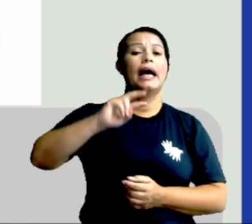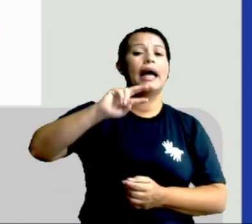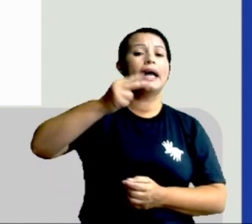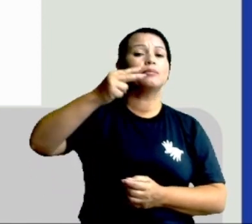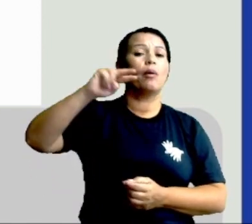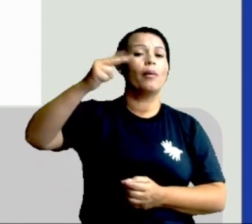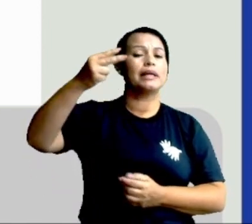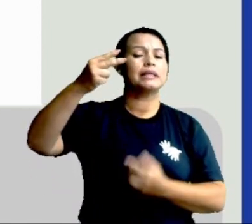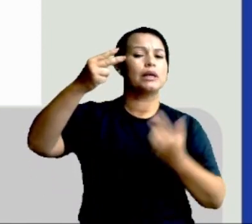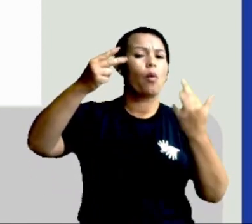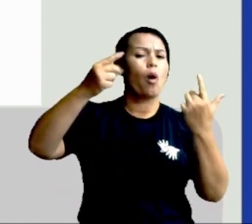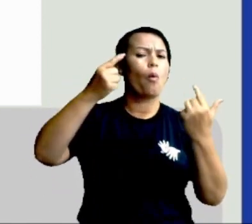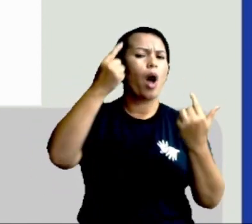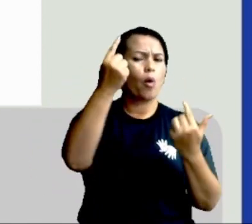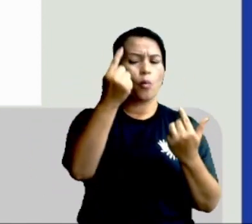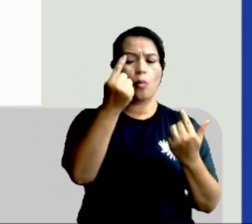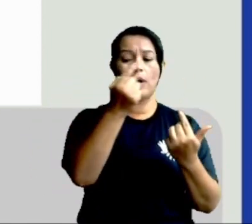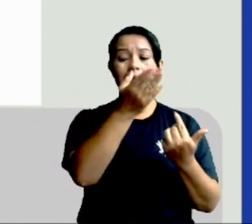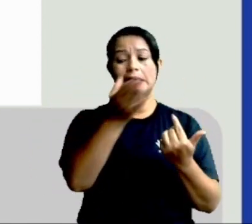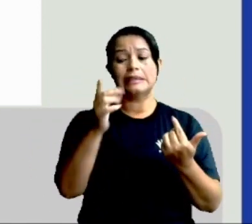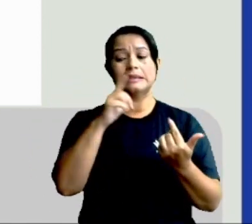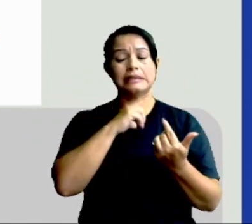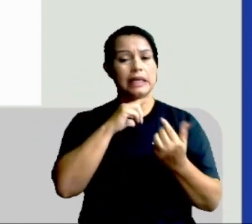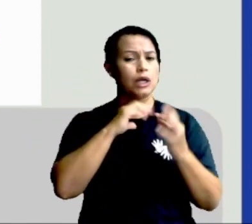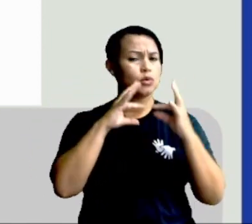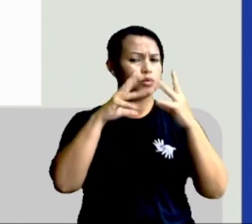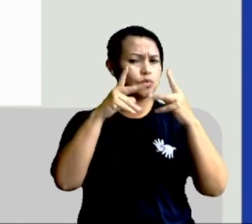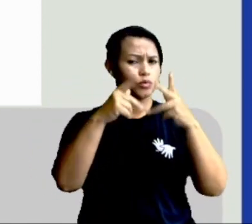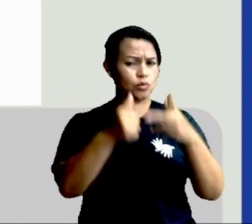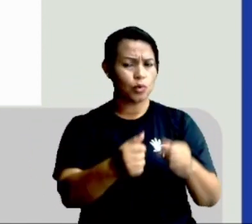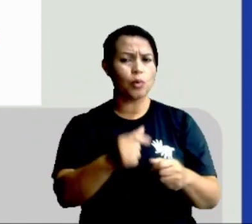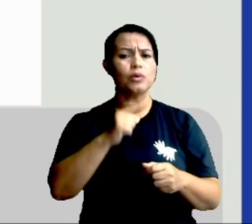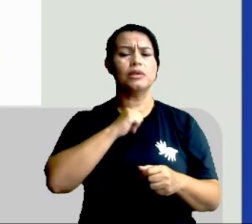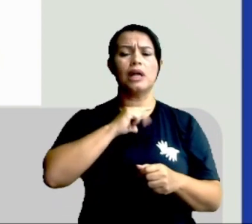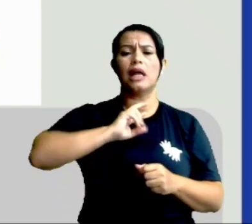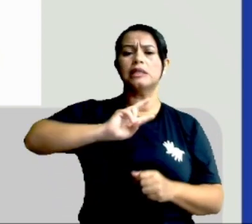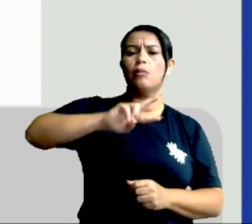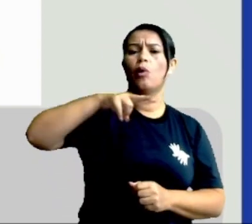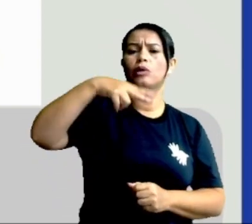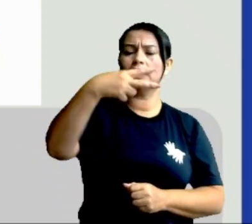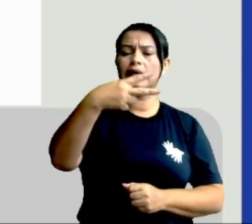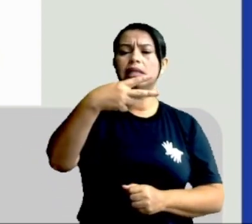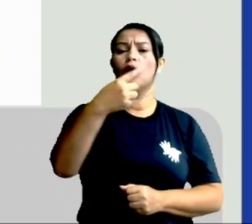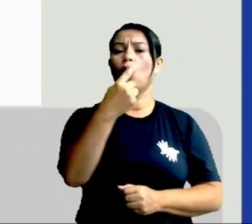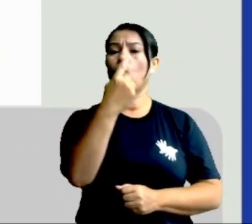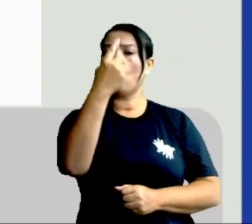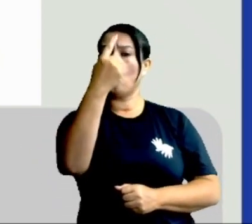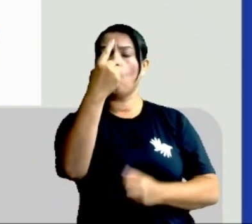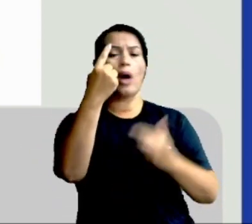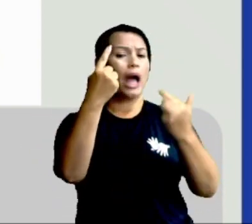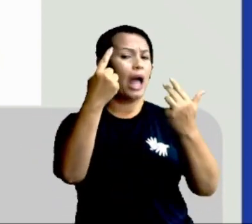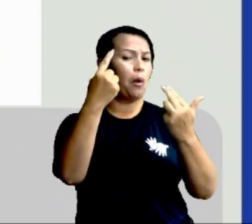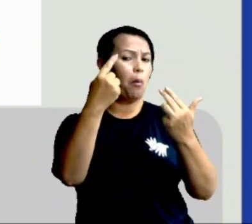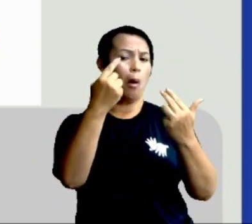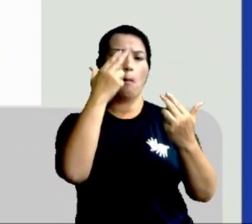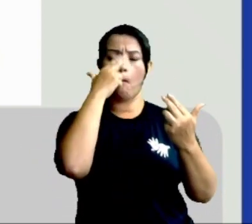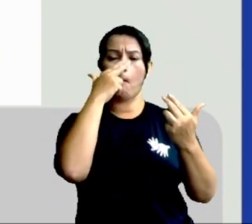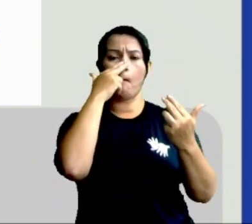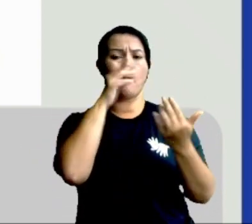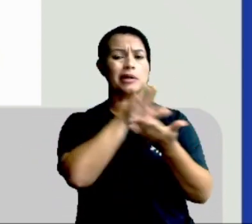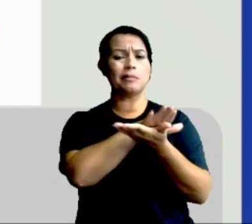Expoente igual a 1. Neste caso, todas as potências com expoente 1 é igual à própria